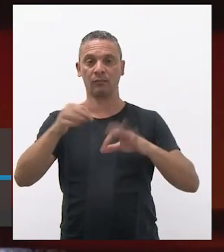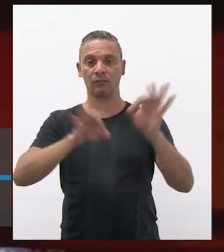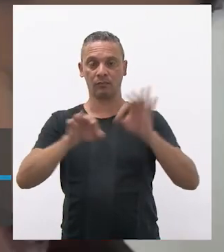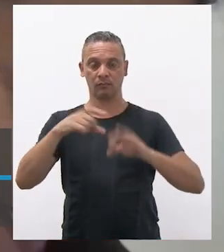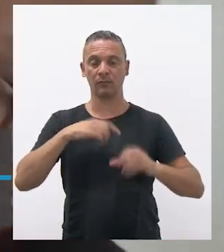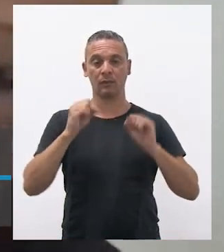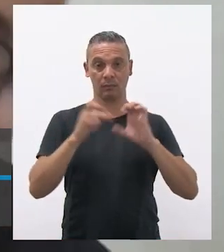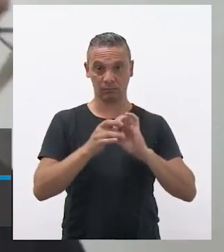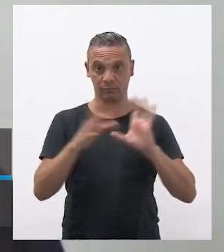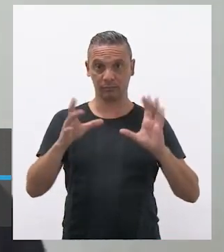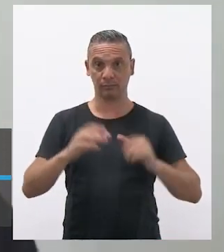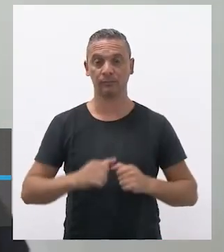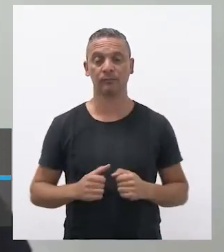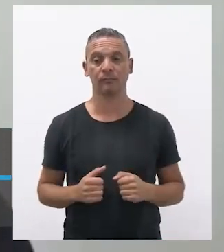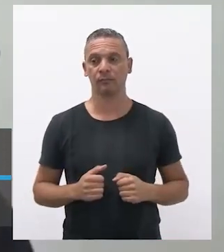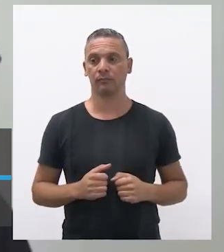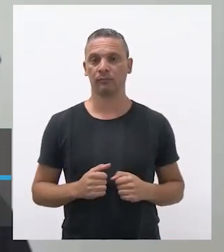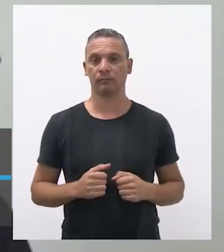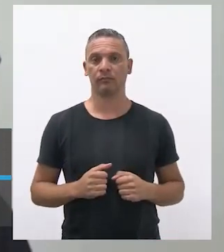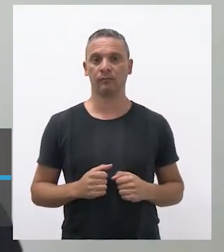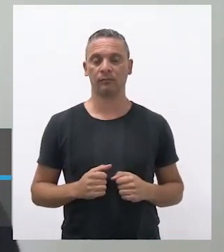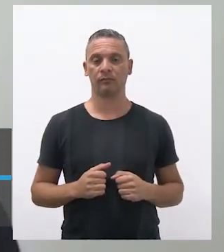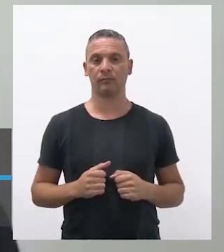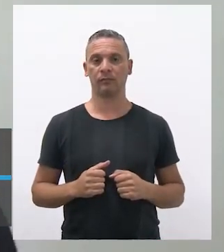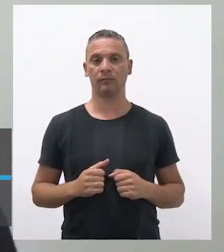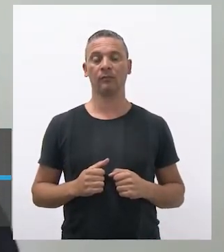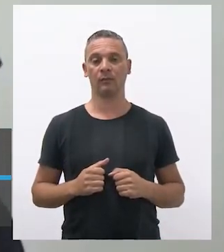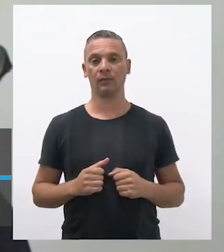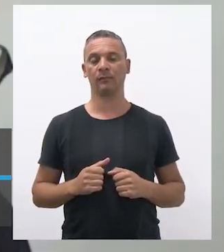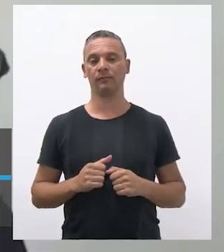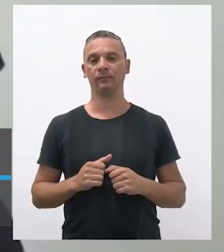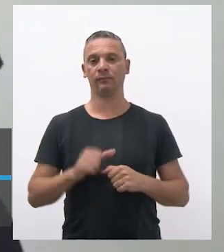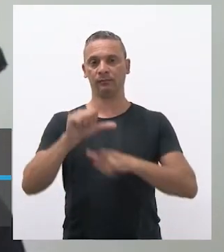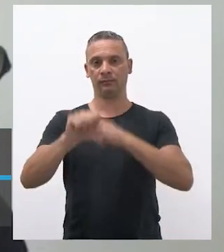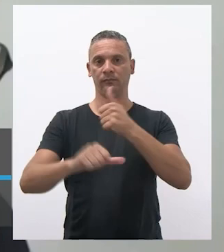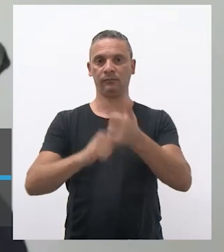de redução dos efeitos da violência, do que